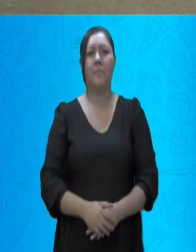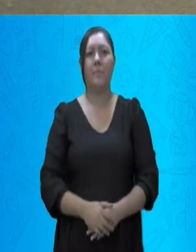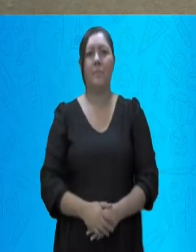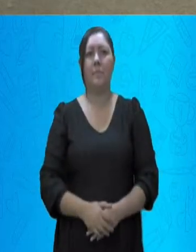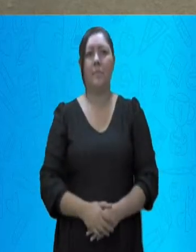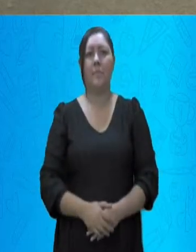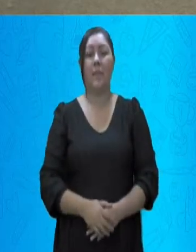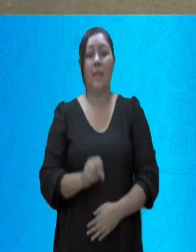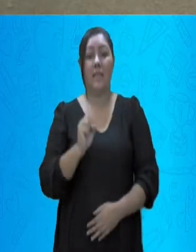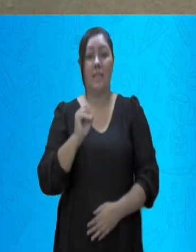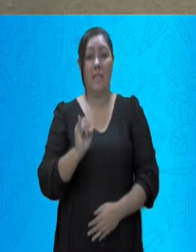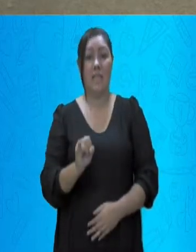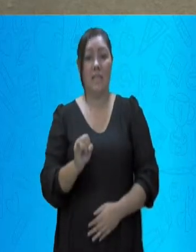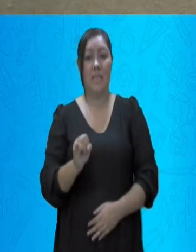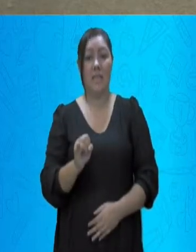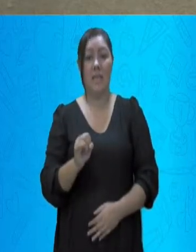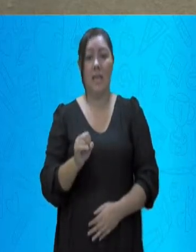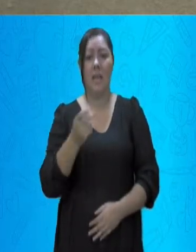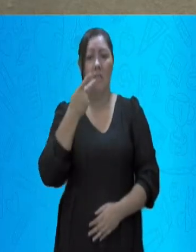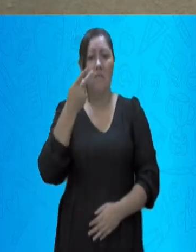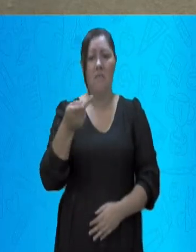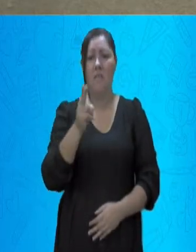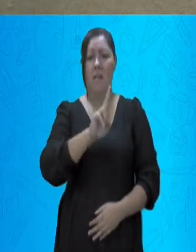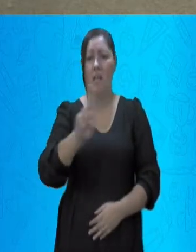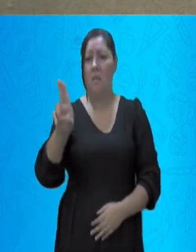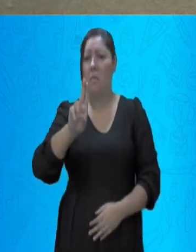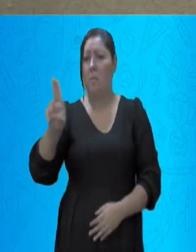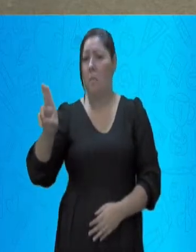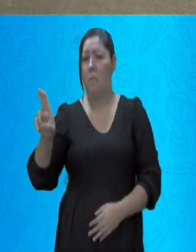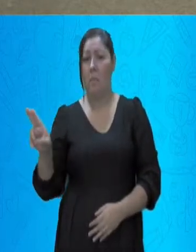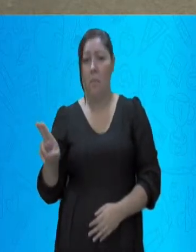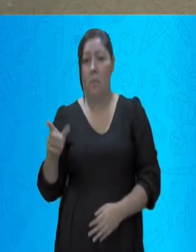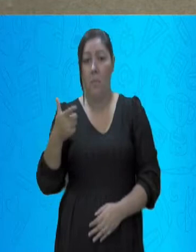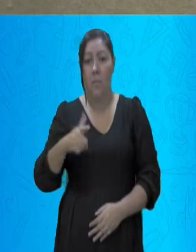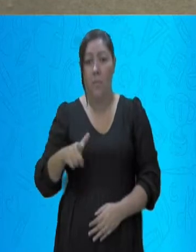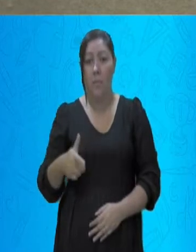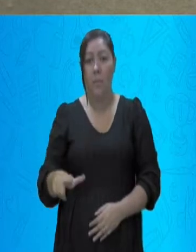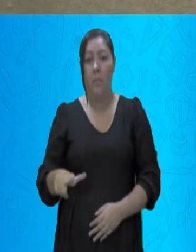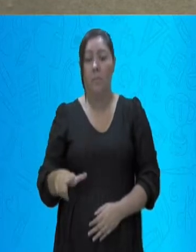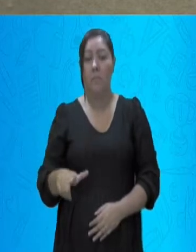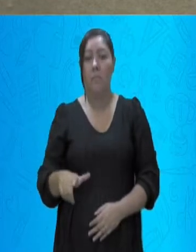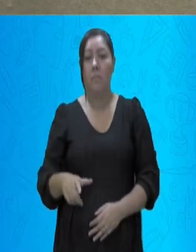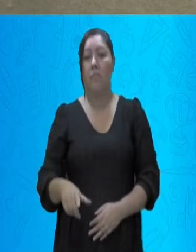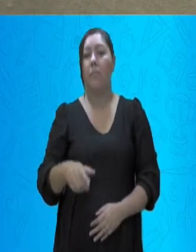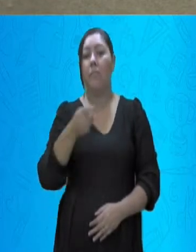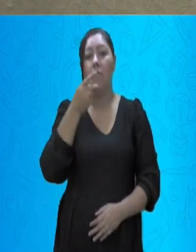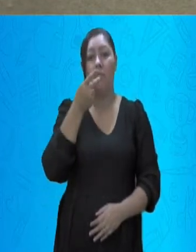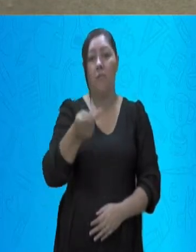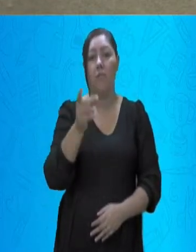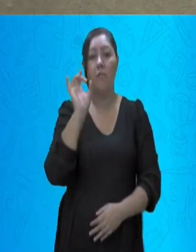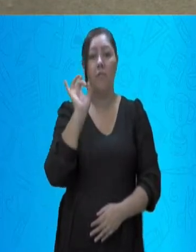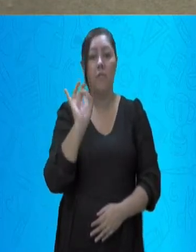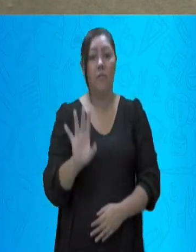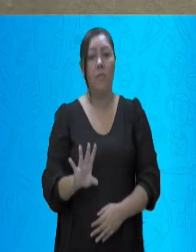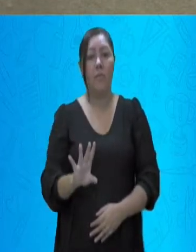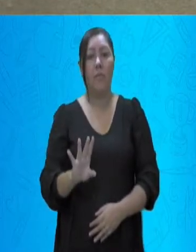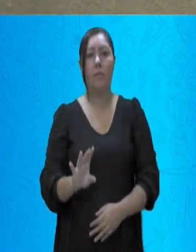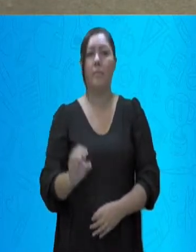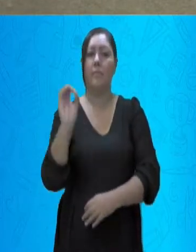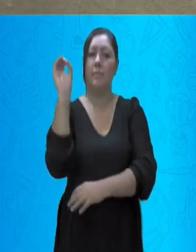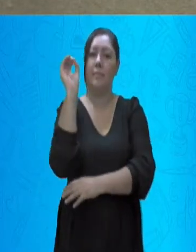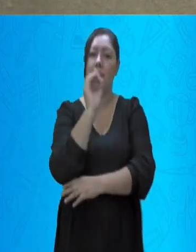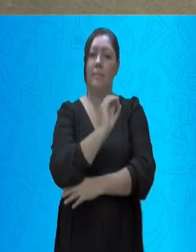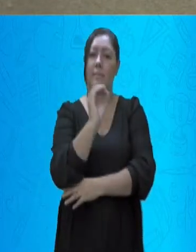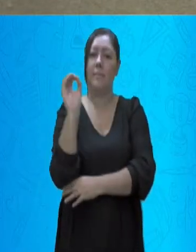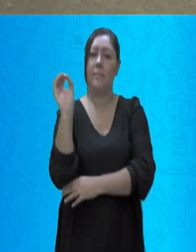um deles, eu bato o olho aqui e falo, é um carro. E esse outro aqui, um carro também. Quer ver uma coisa